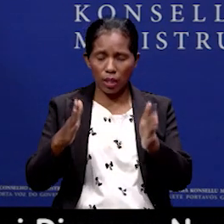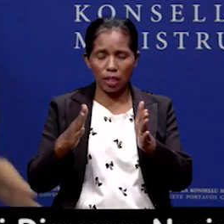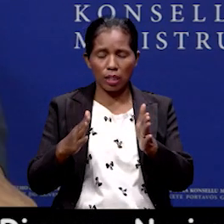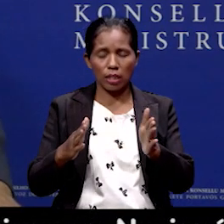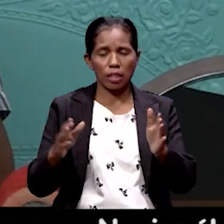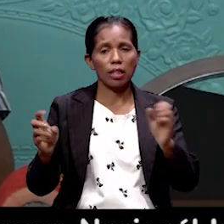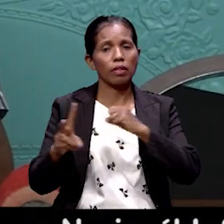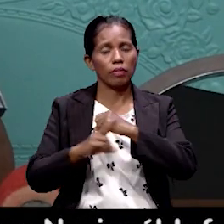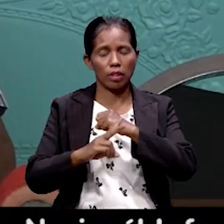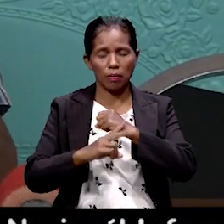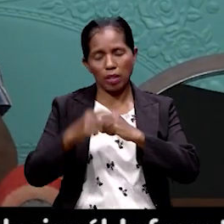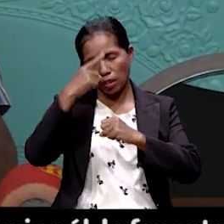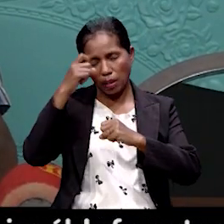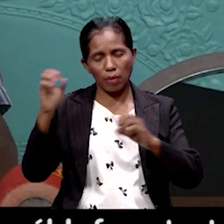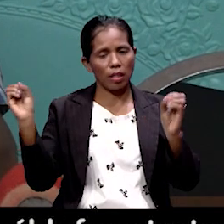-aprendizagem.